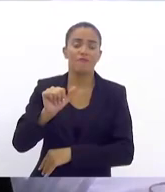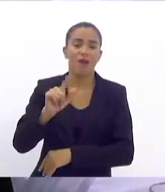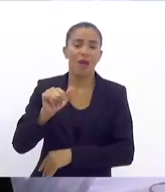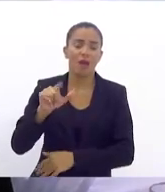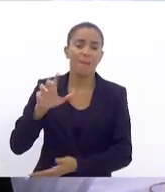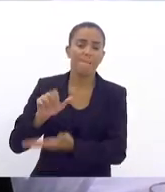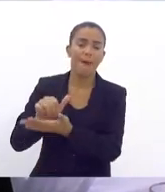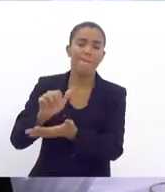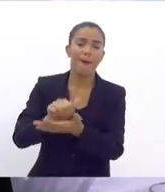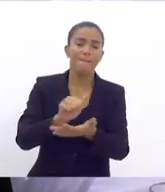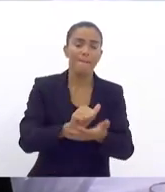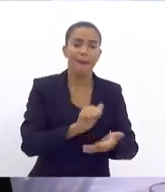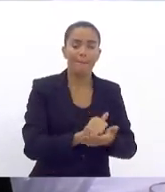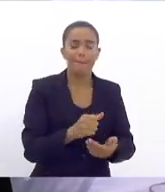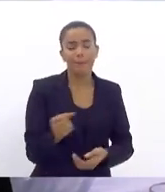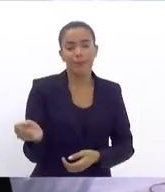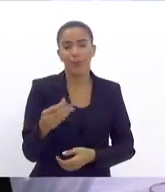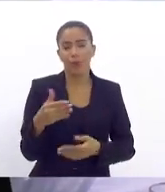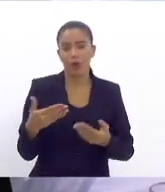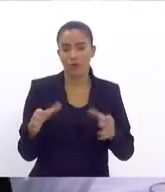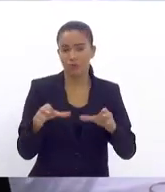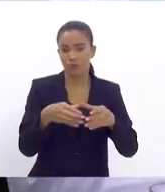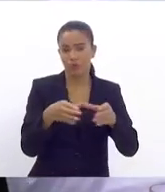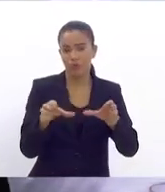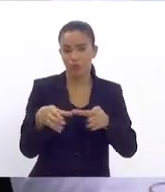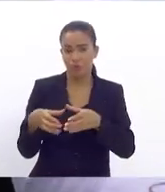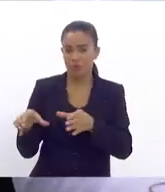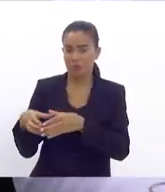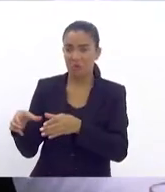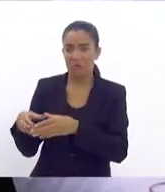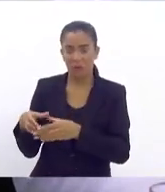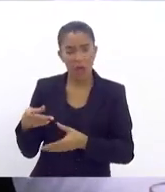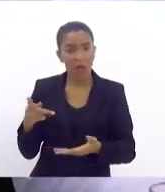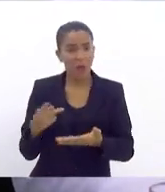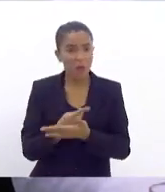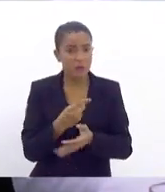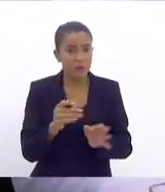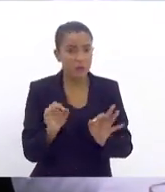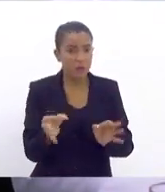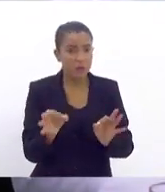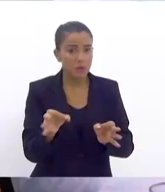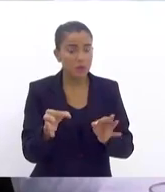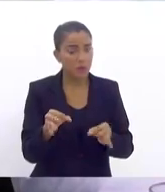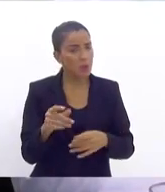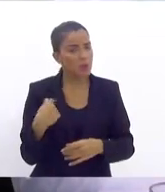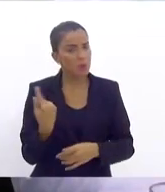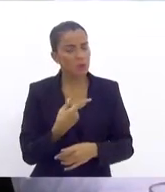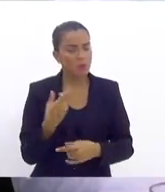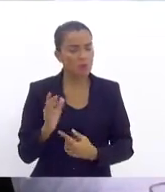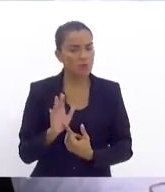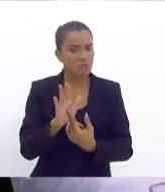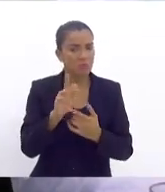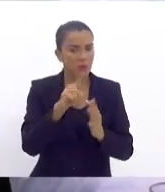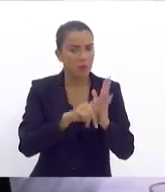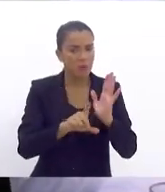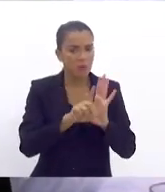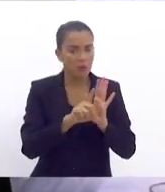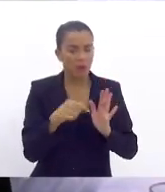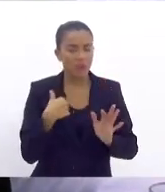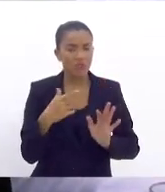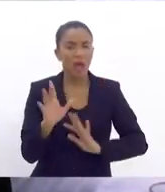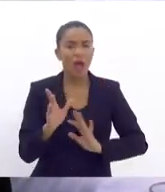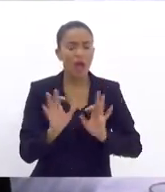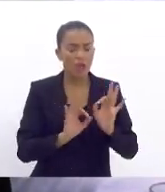abertura de novas turmas. É uma situação que parece insólita, mas que aconteceu. Quando a gente apresentou esse projeto, a gente estava se